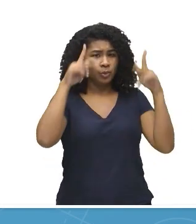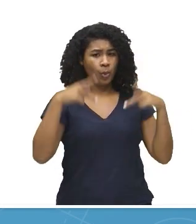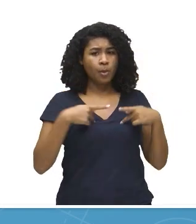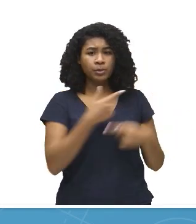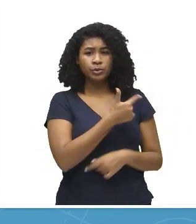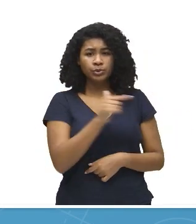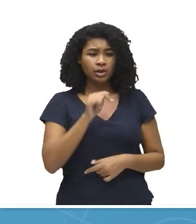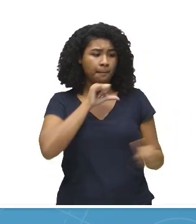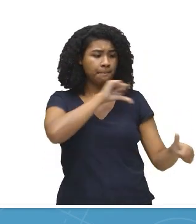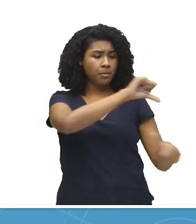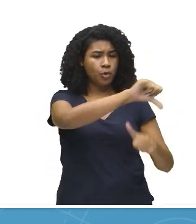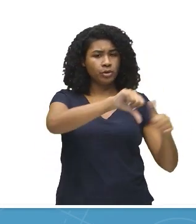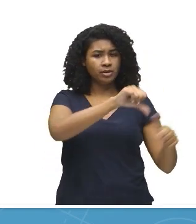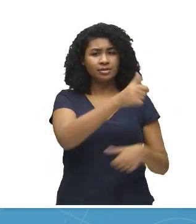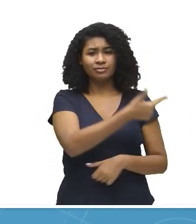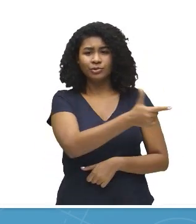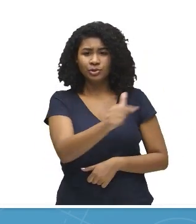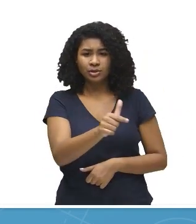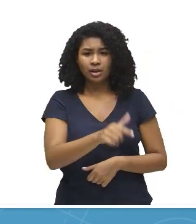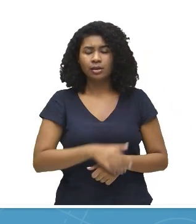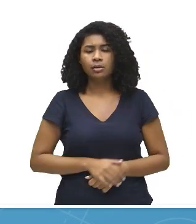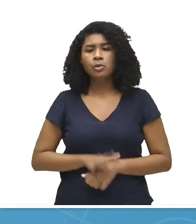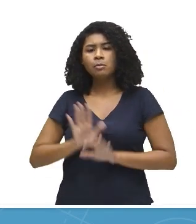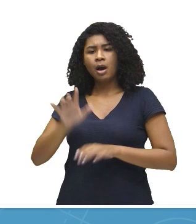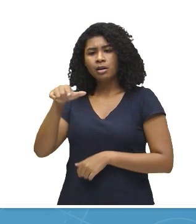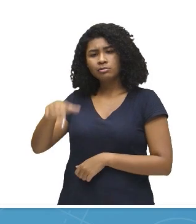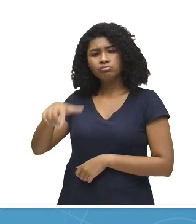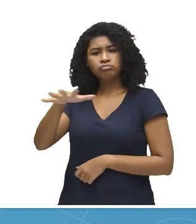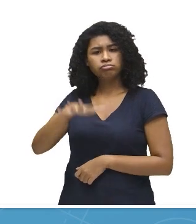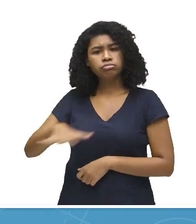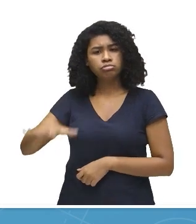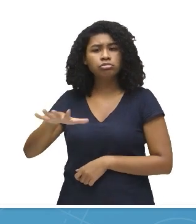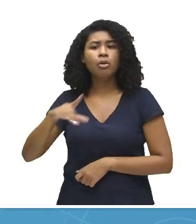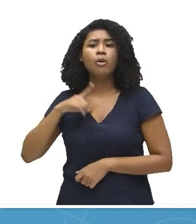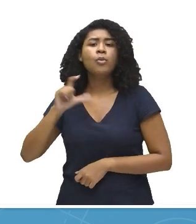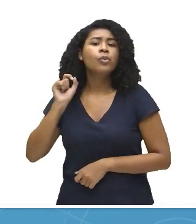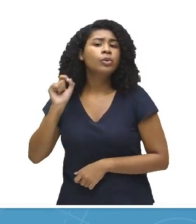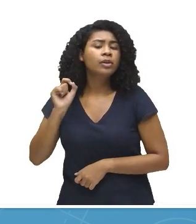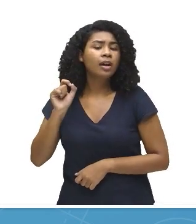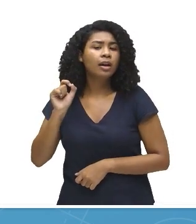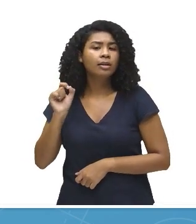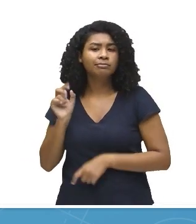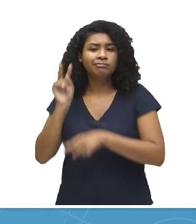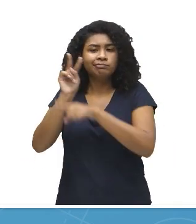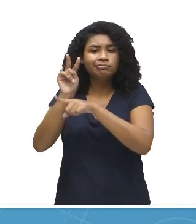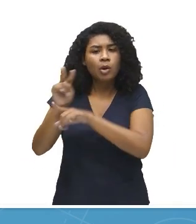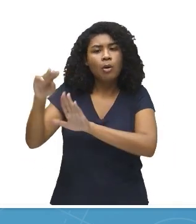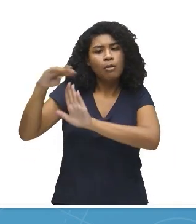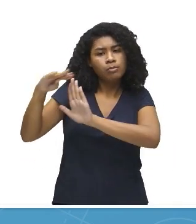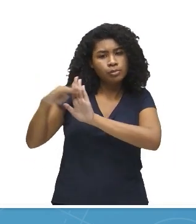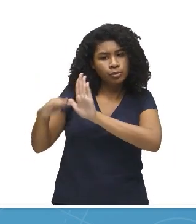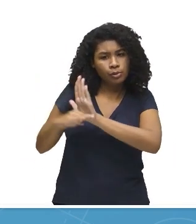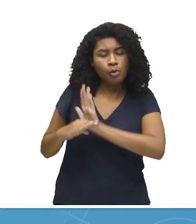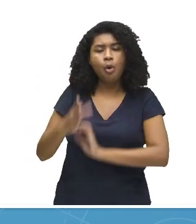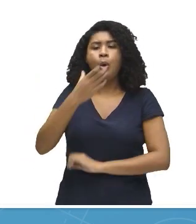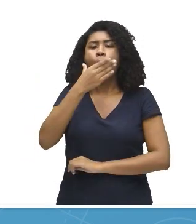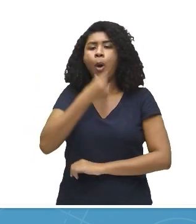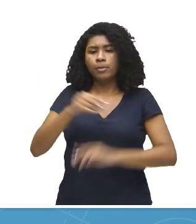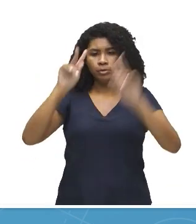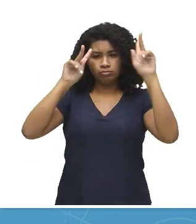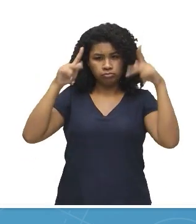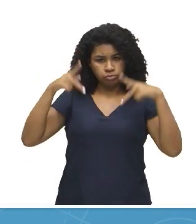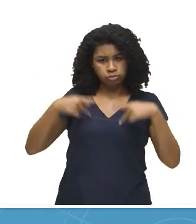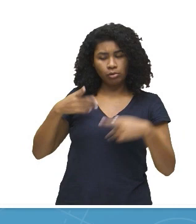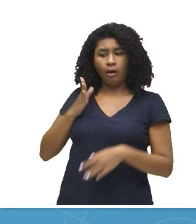conservação ambiental, a gente viu que o homem, ele utiliza ali aquela